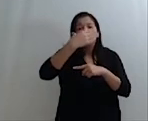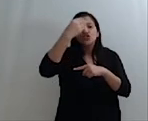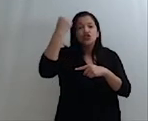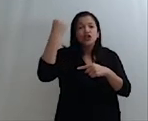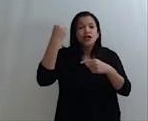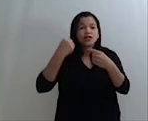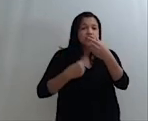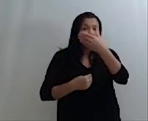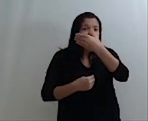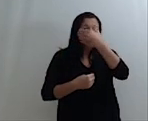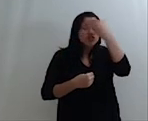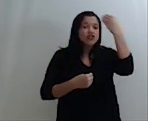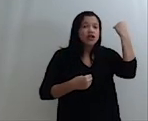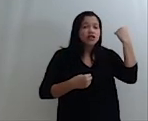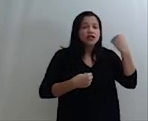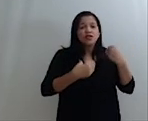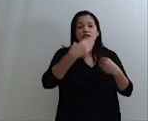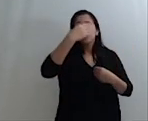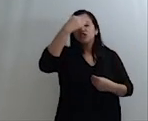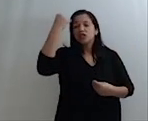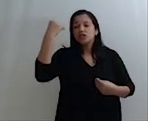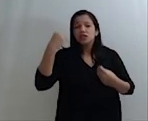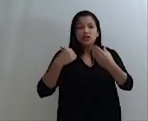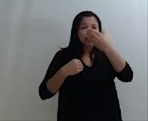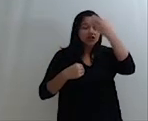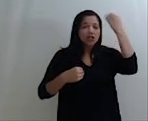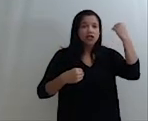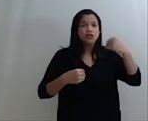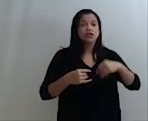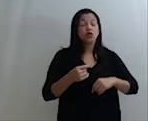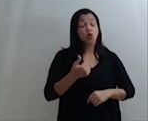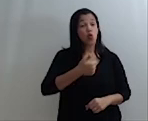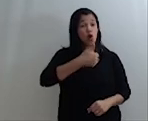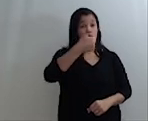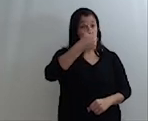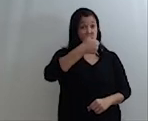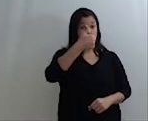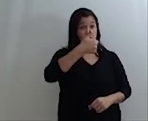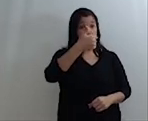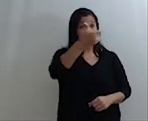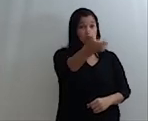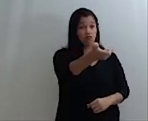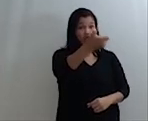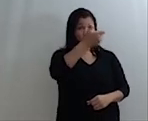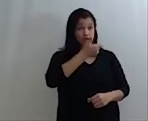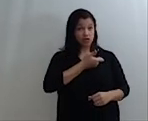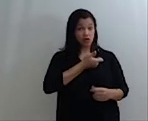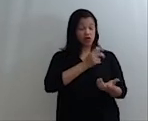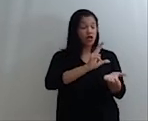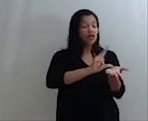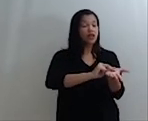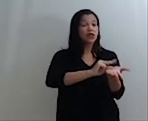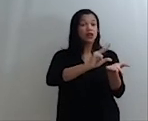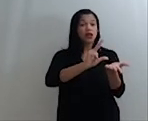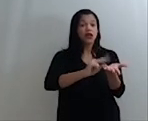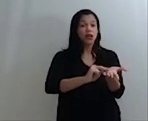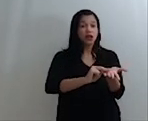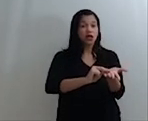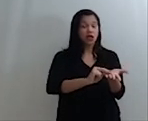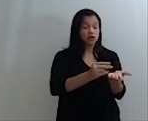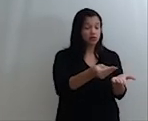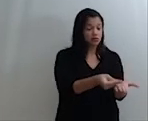reconhecimento como um meio de prova o primeiro dado que eu trouxe inclusive eh excelentíssimo senhor presidente no